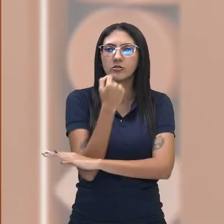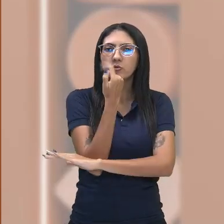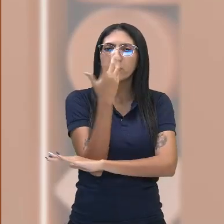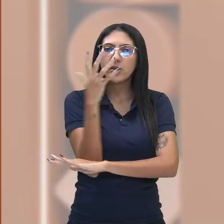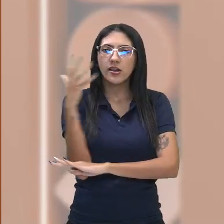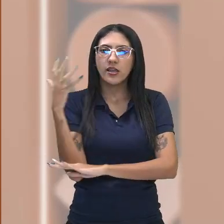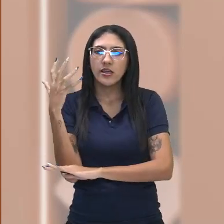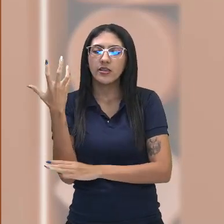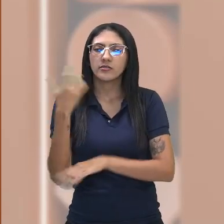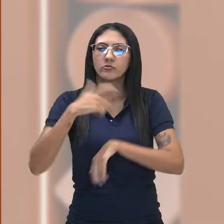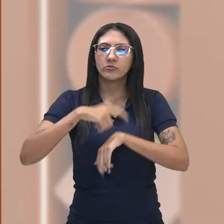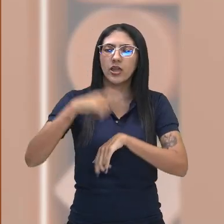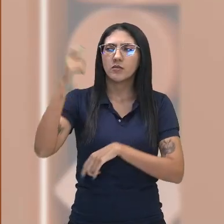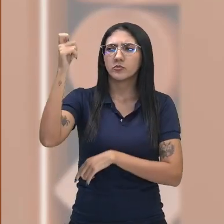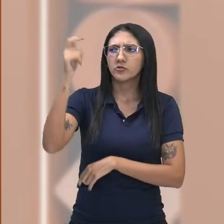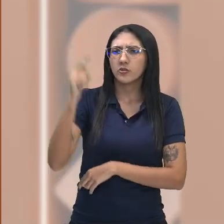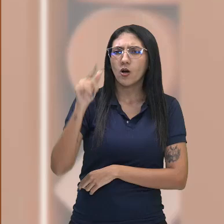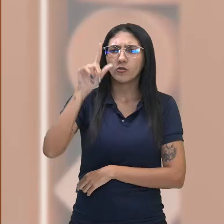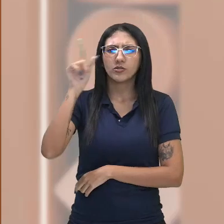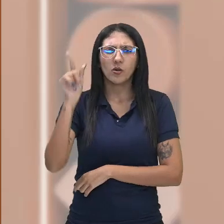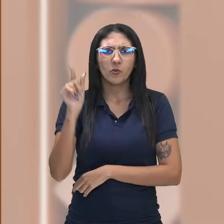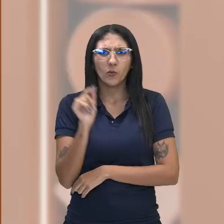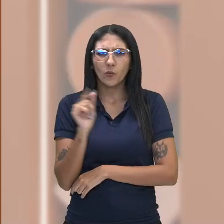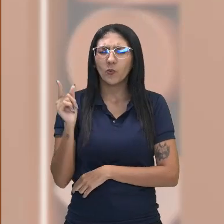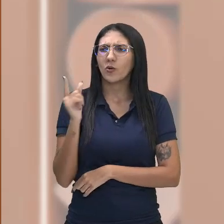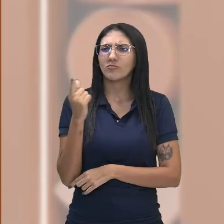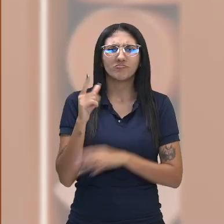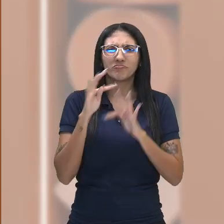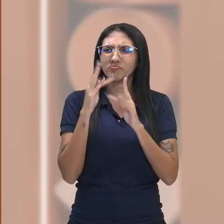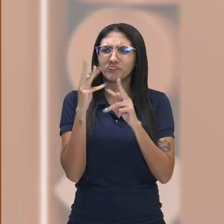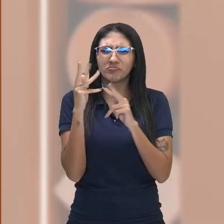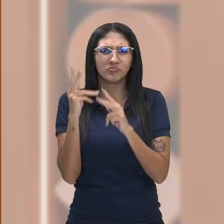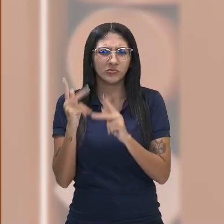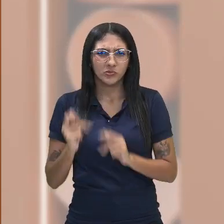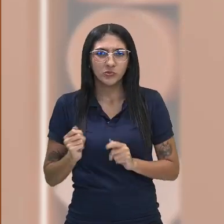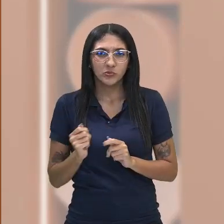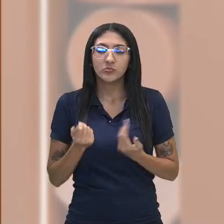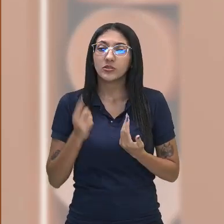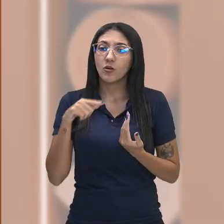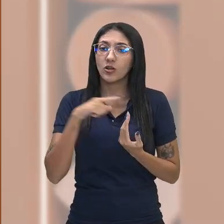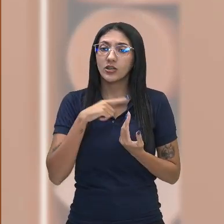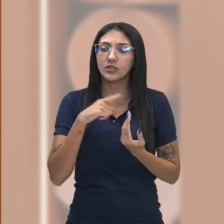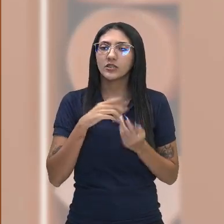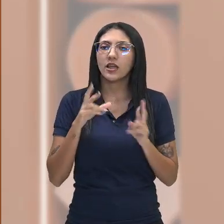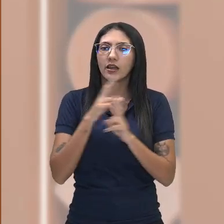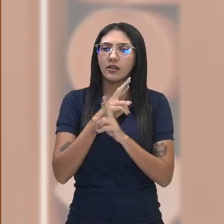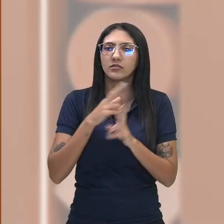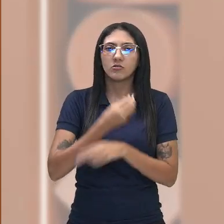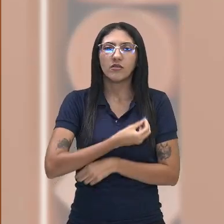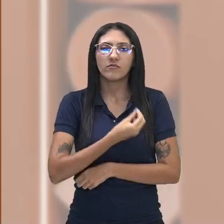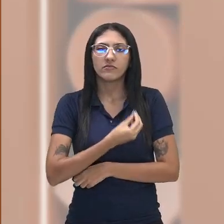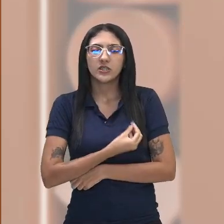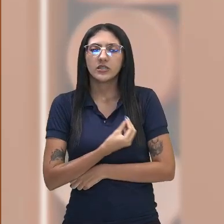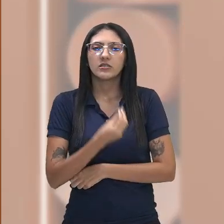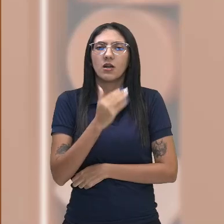do tempo, do sol, da lua, dos corpos celestes de modo geral, né? São associadas à vida, à morte, à